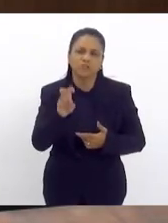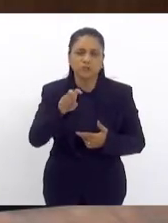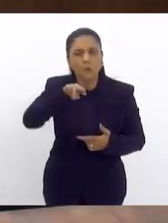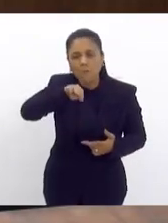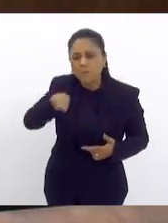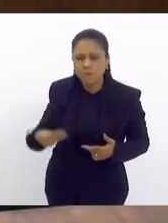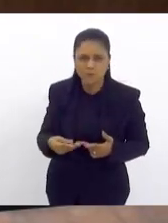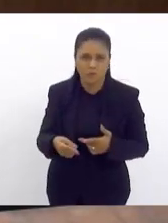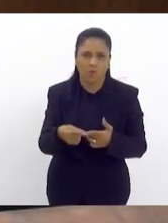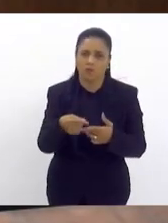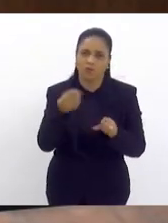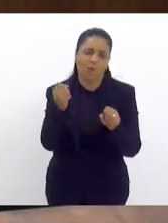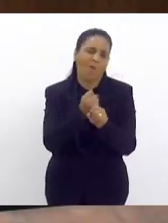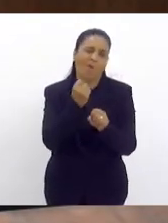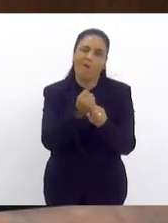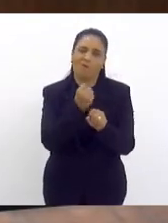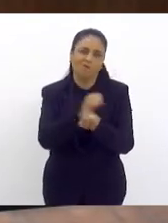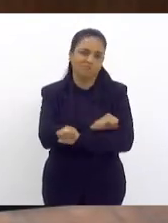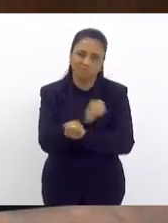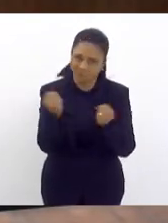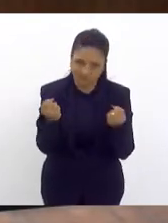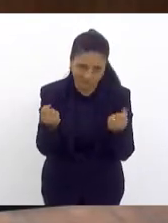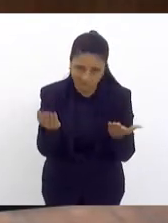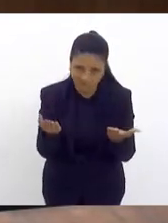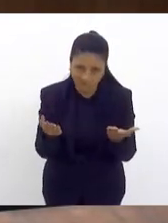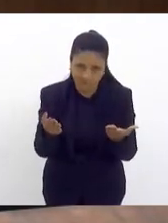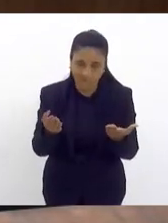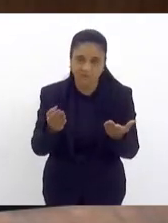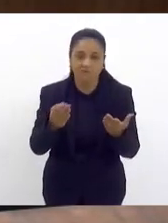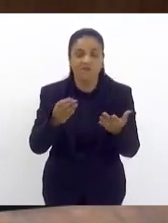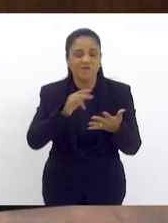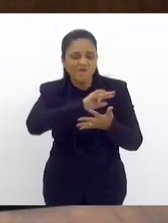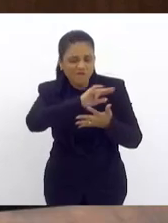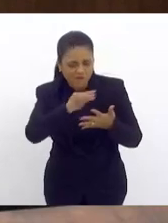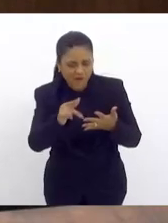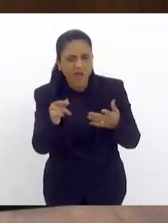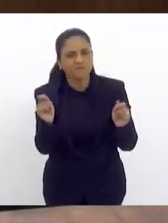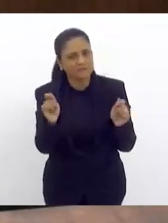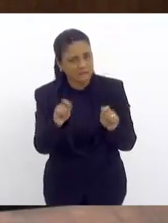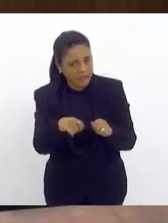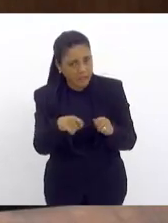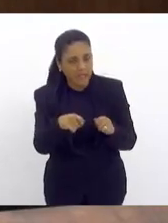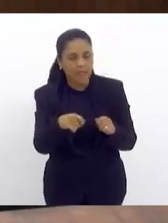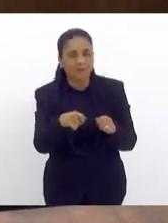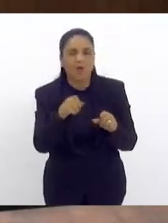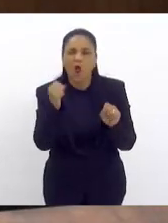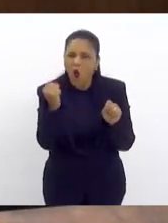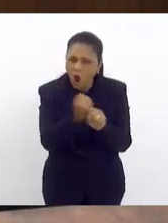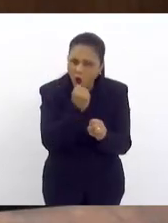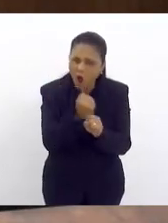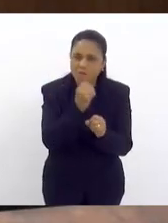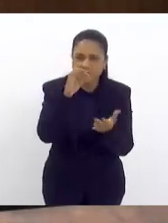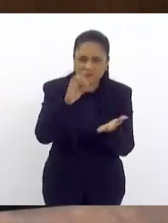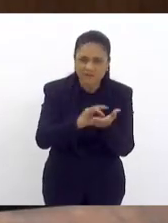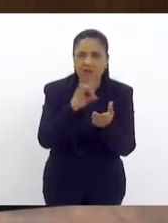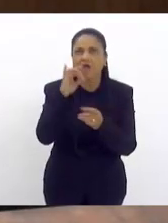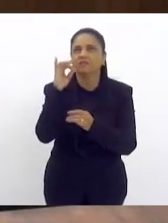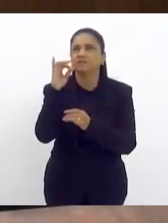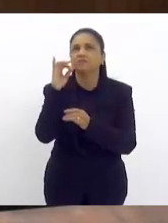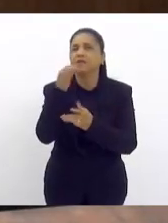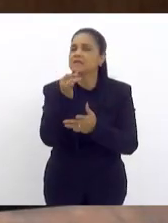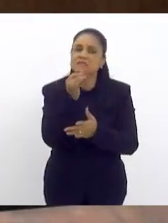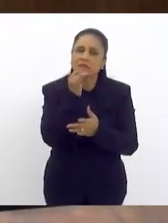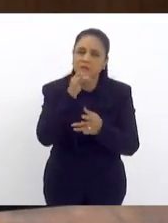obras de saneamento dá para fazer várias outras coisas né reflorestamento